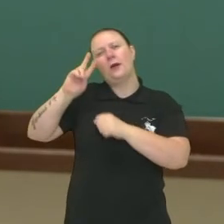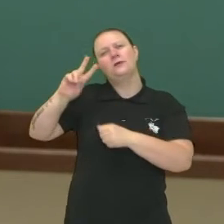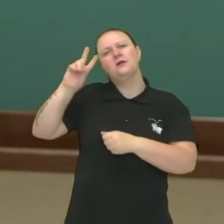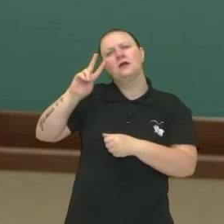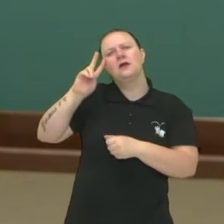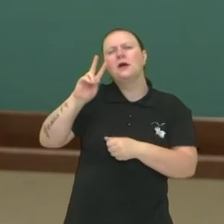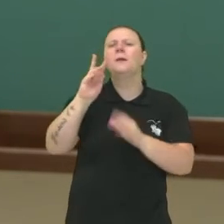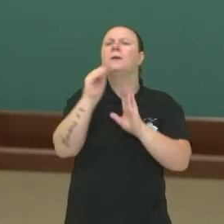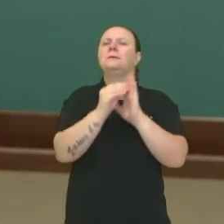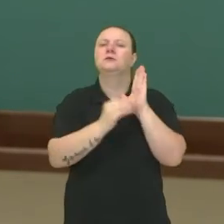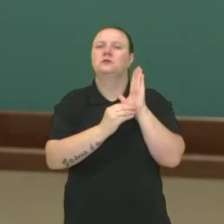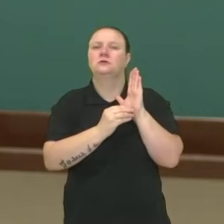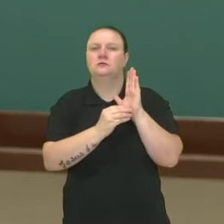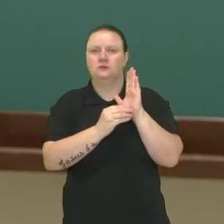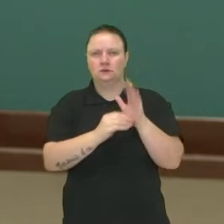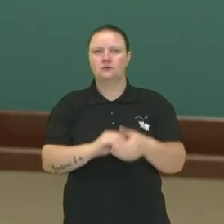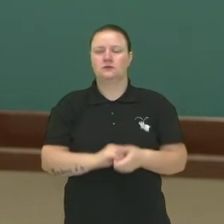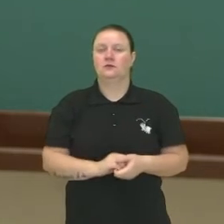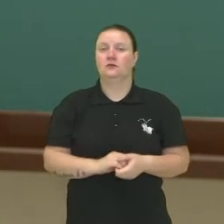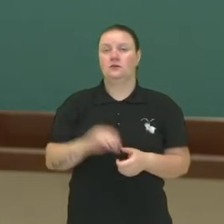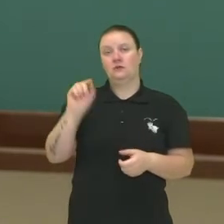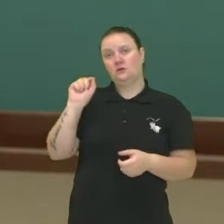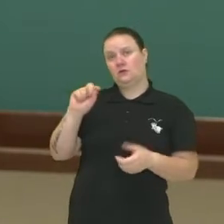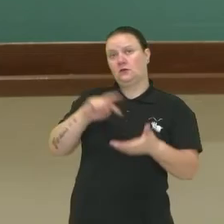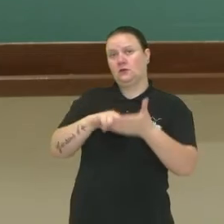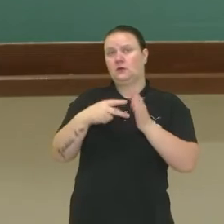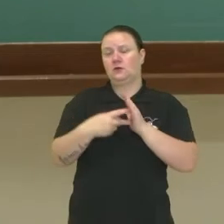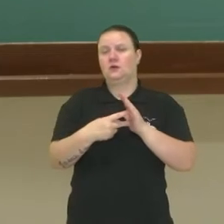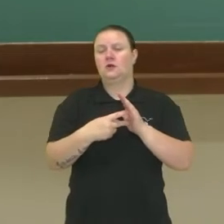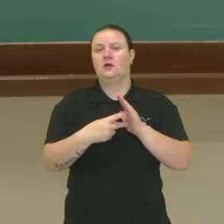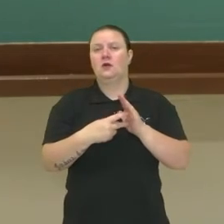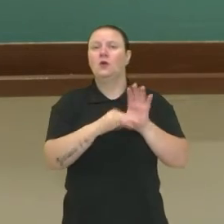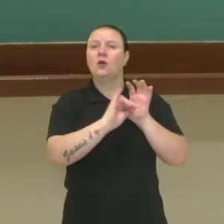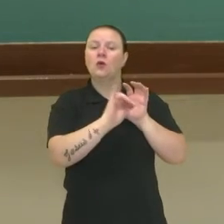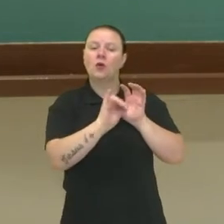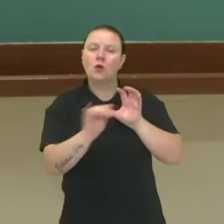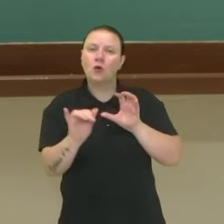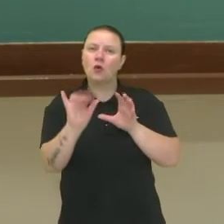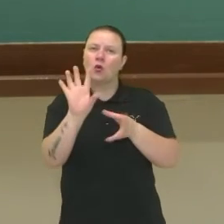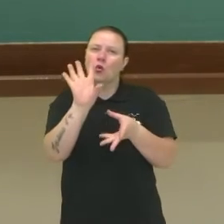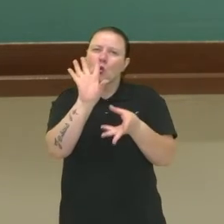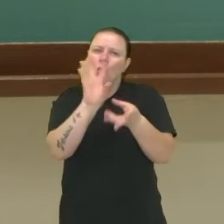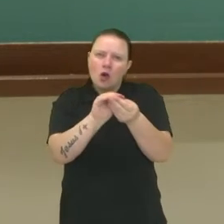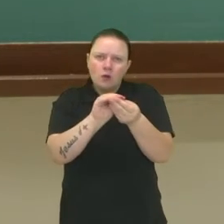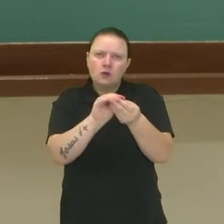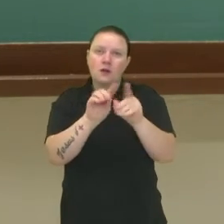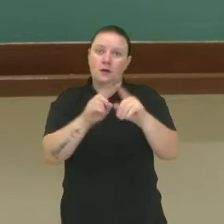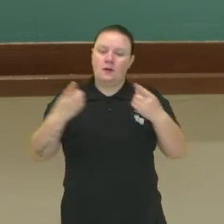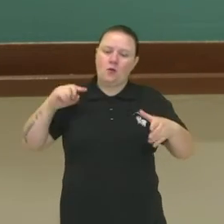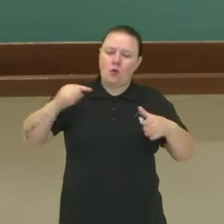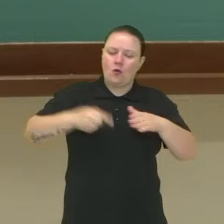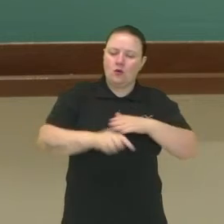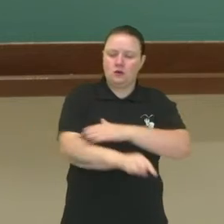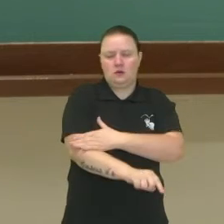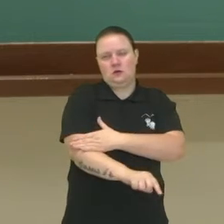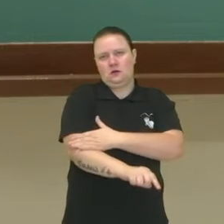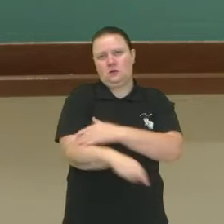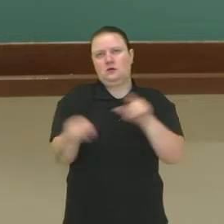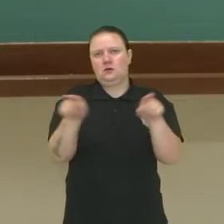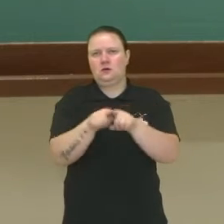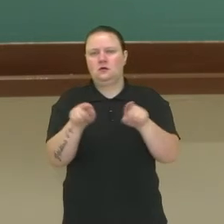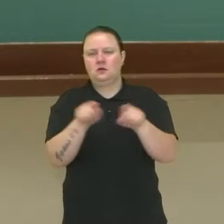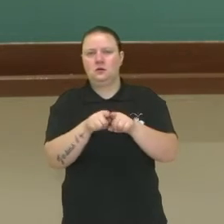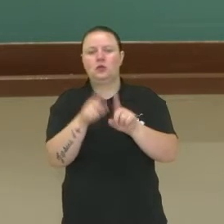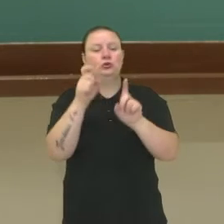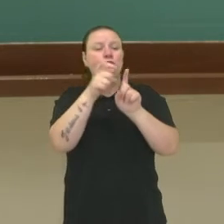e verificar aqui, ó, que o conto é uma narrativa o quê? Curta, mais profunda. Trata-se de que tipo